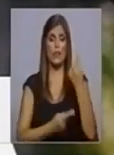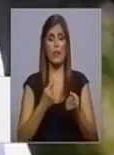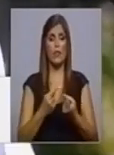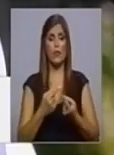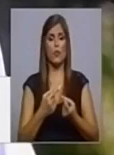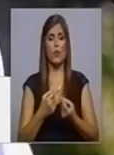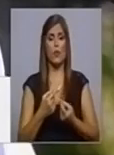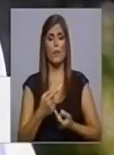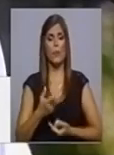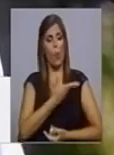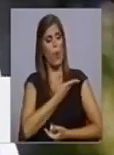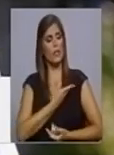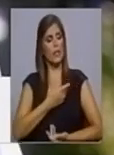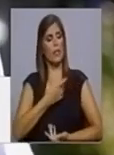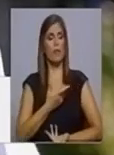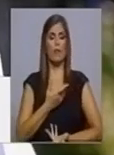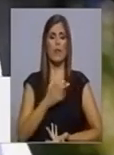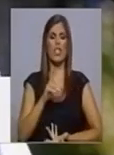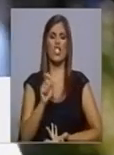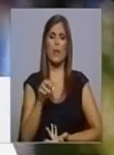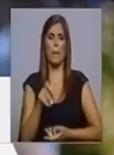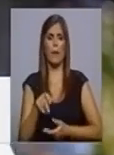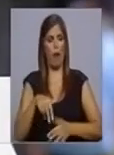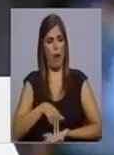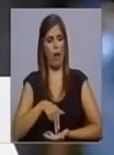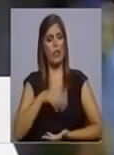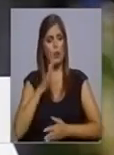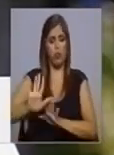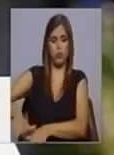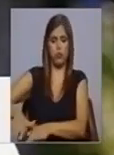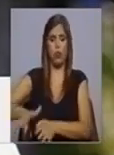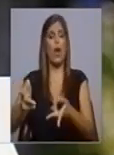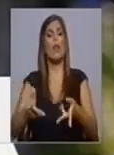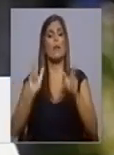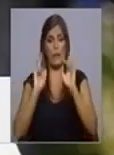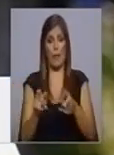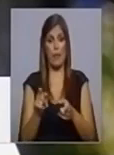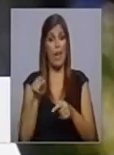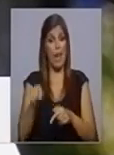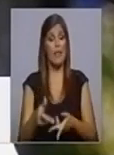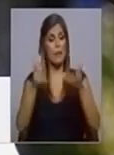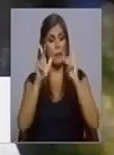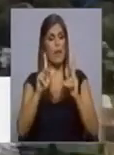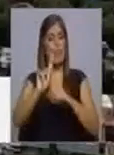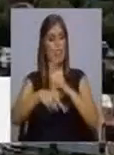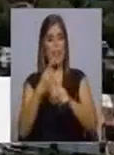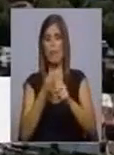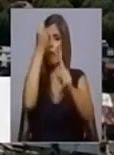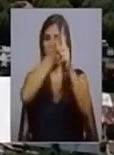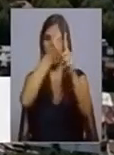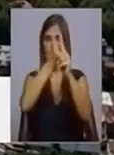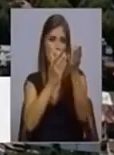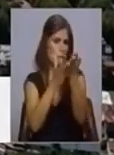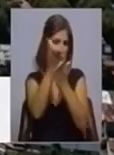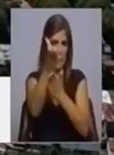o antigo regime esteve presente e tentou abafar a liberdade. E essa liberdade tem que ser uma luta constante, e tem que ser uma luta constante